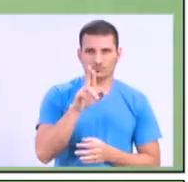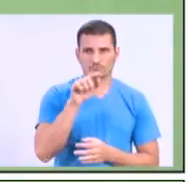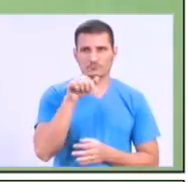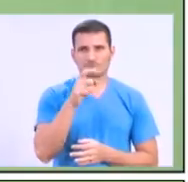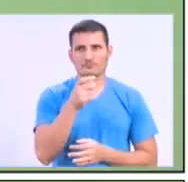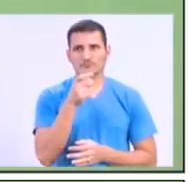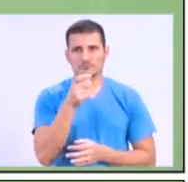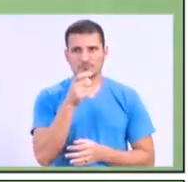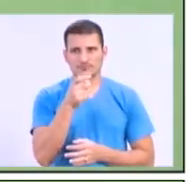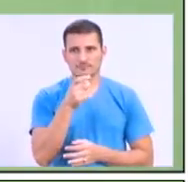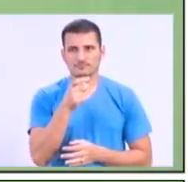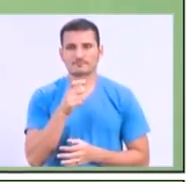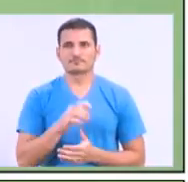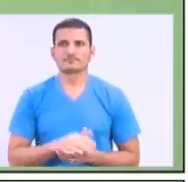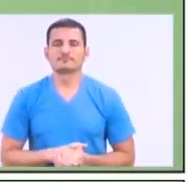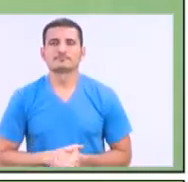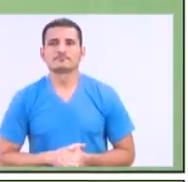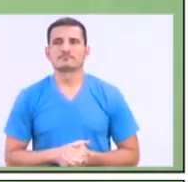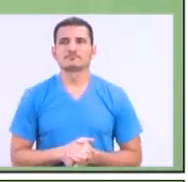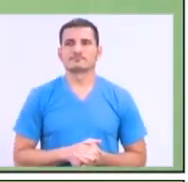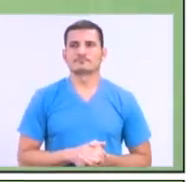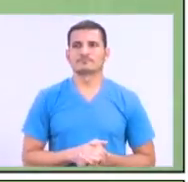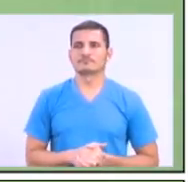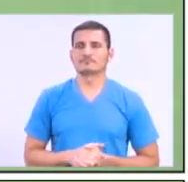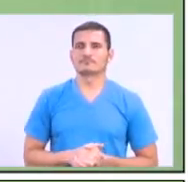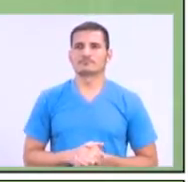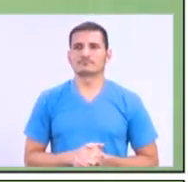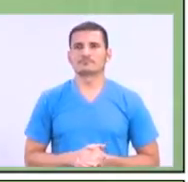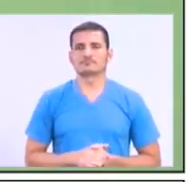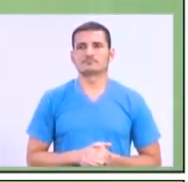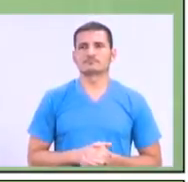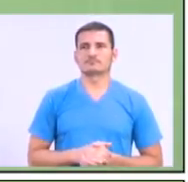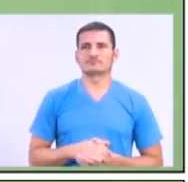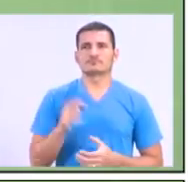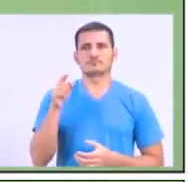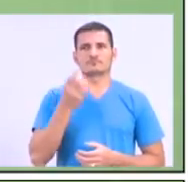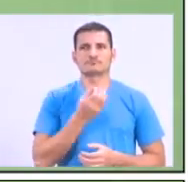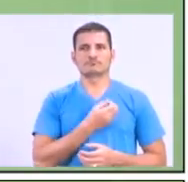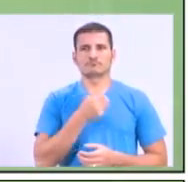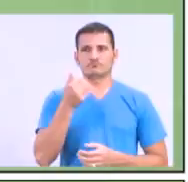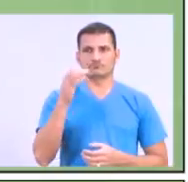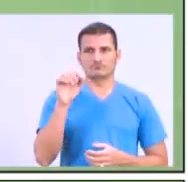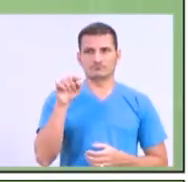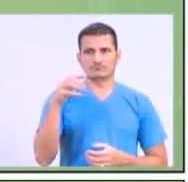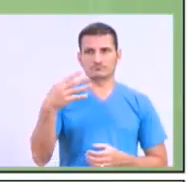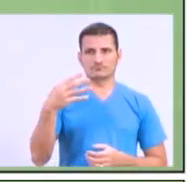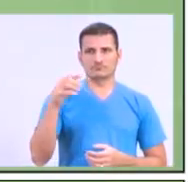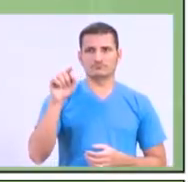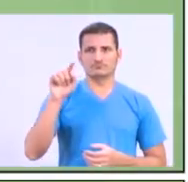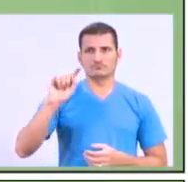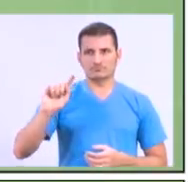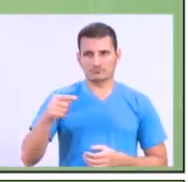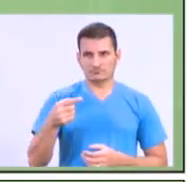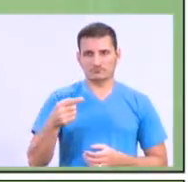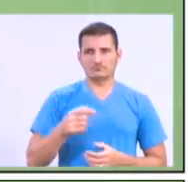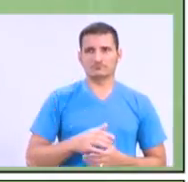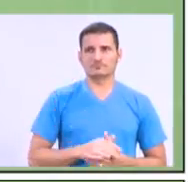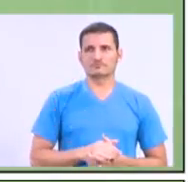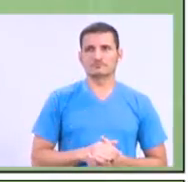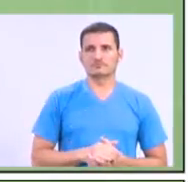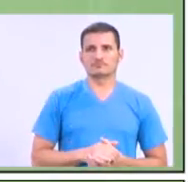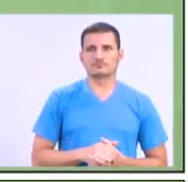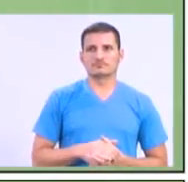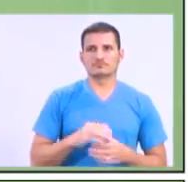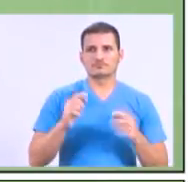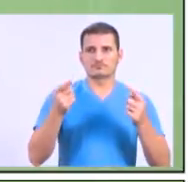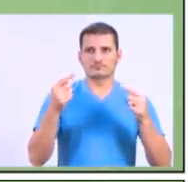x, sinal de atribuição e o valor dela, 10.4 com ponto e vírgula no final, certo? Aqui